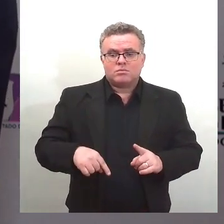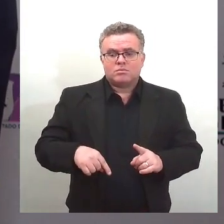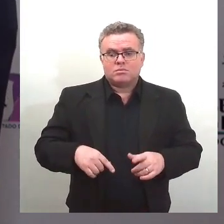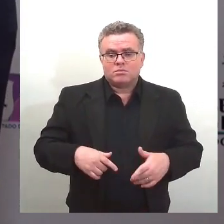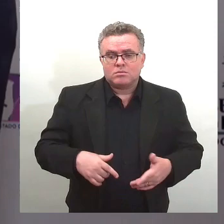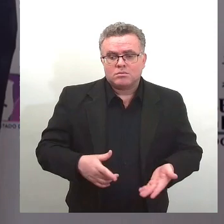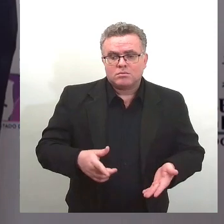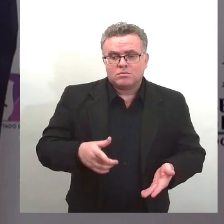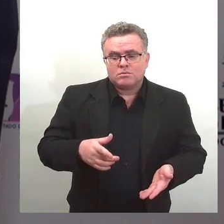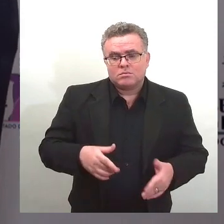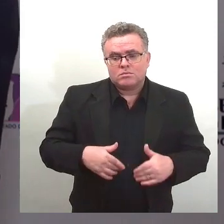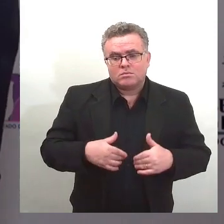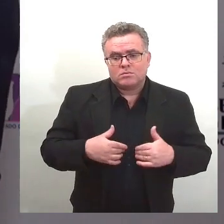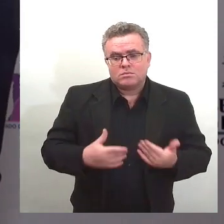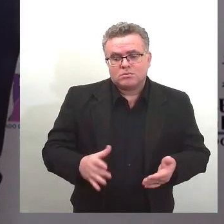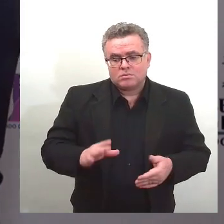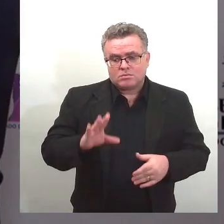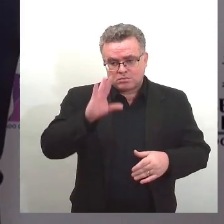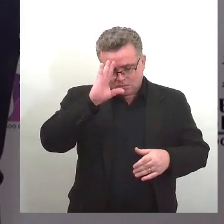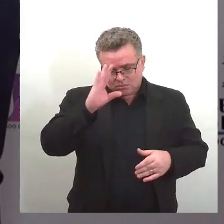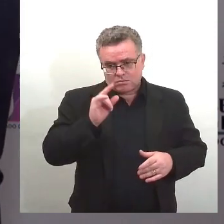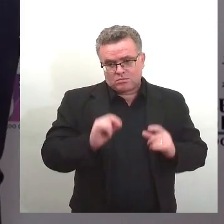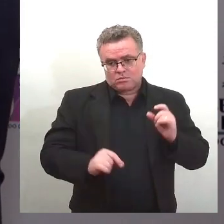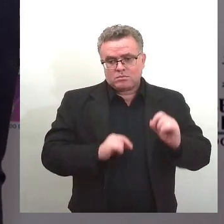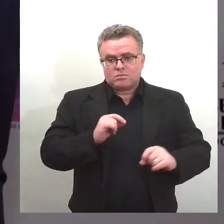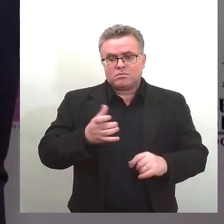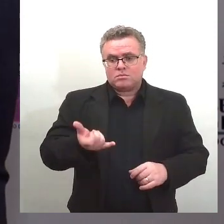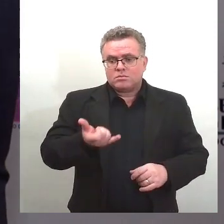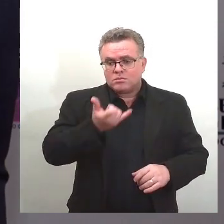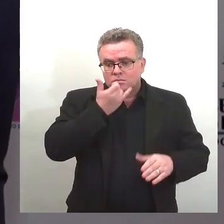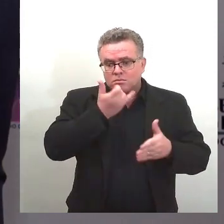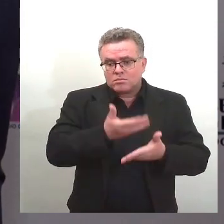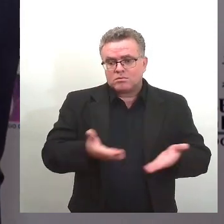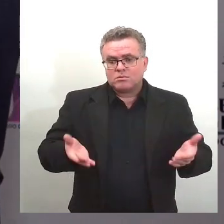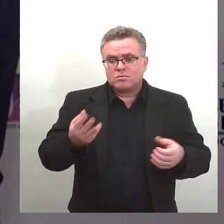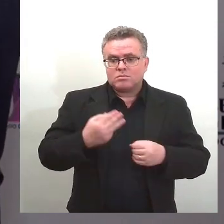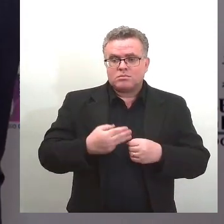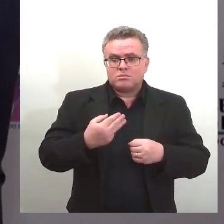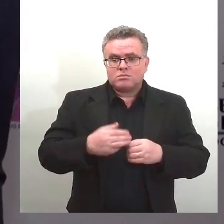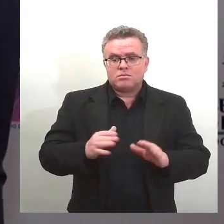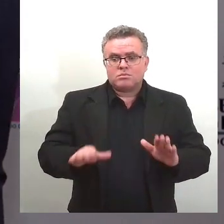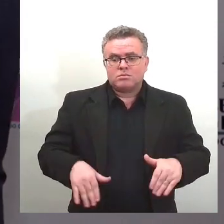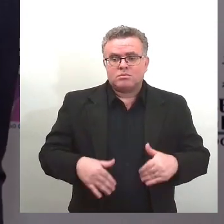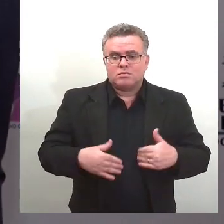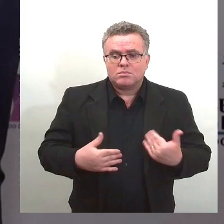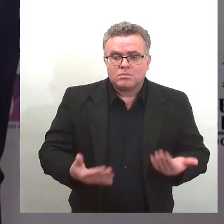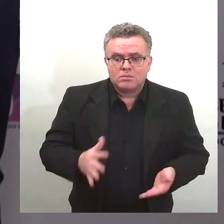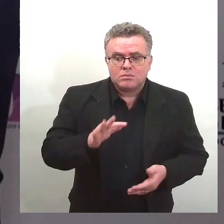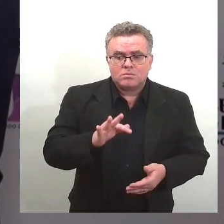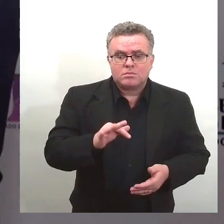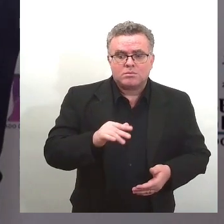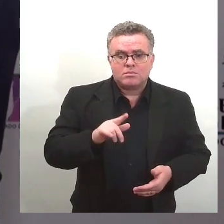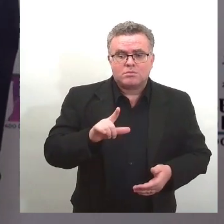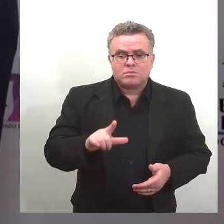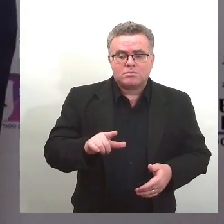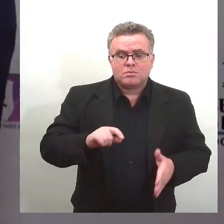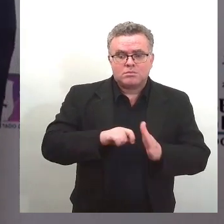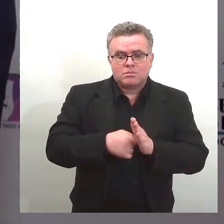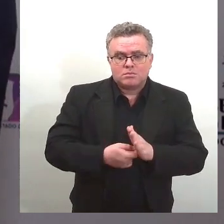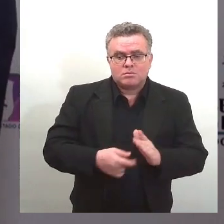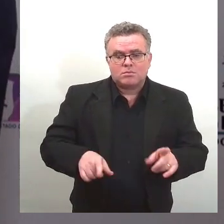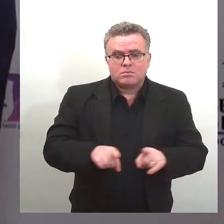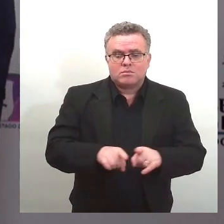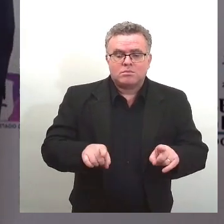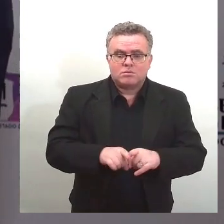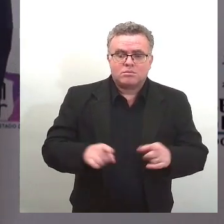o principal, e infelizmente para o município Lagarto, o FPM também acabou de ser bloqueado por conta da